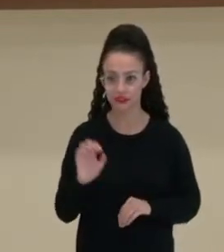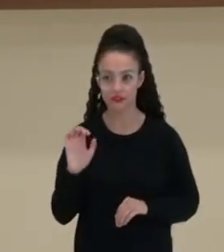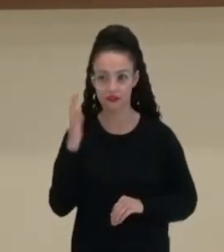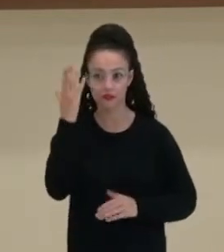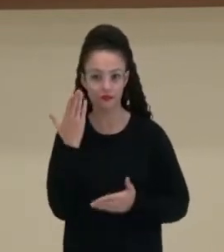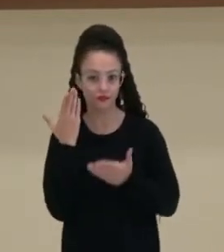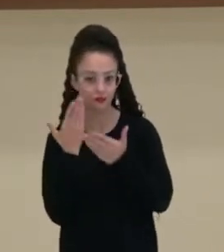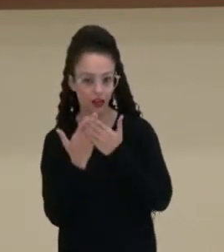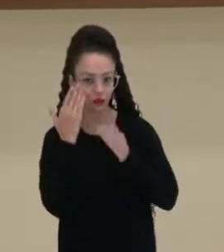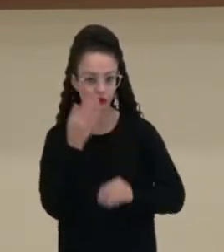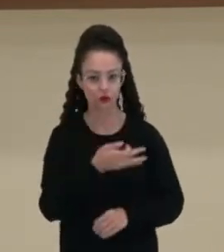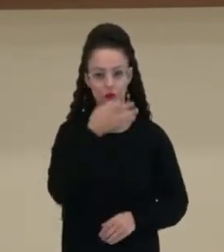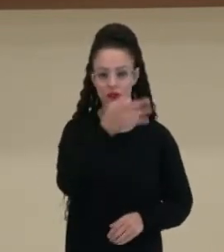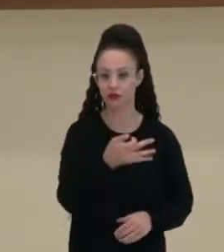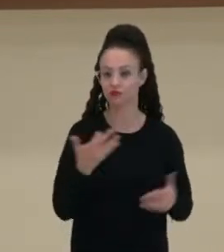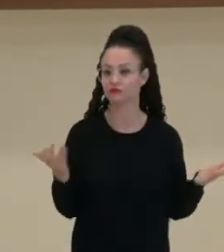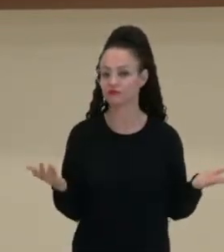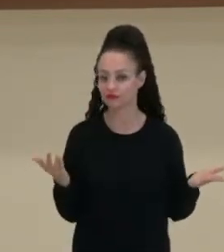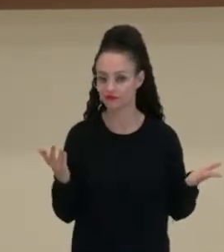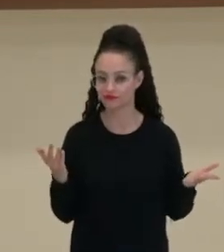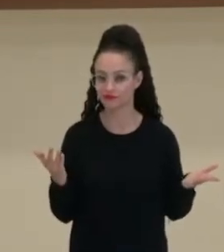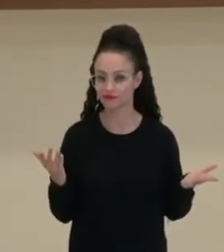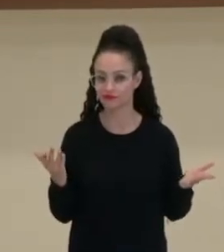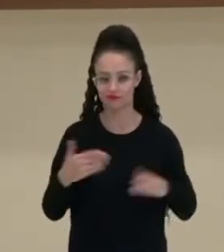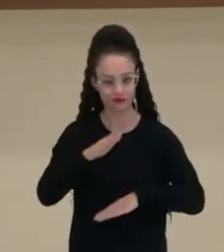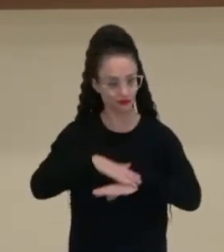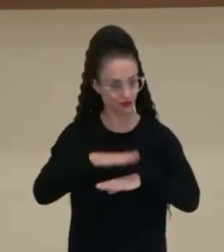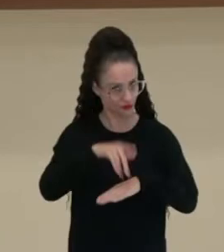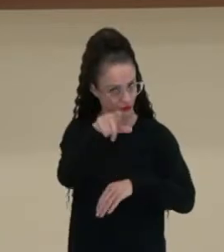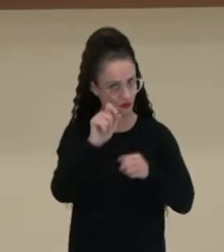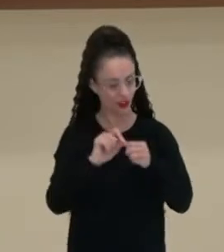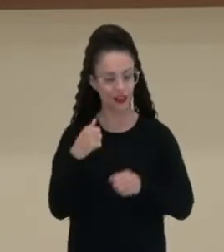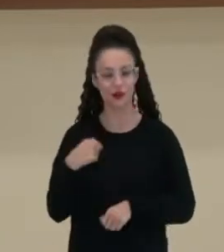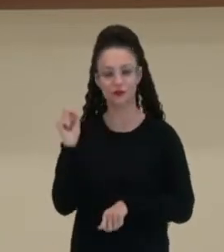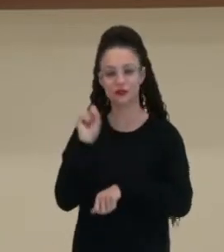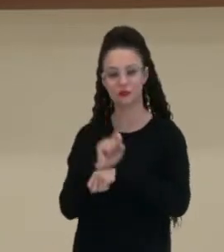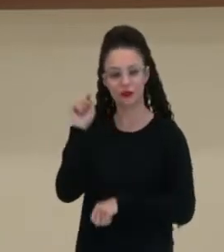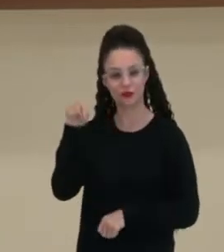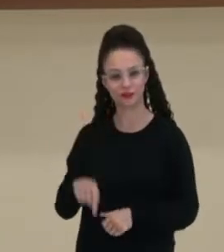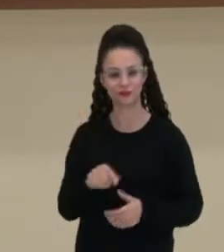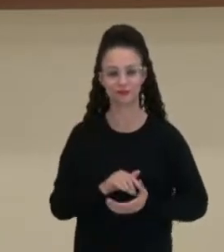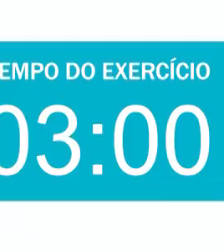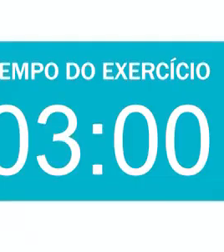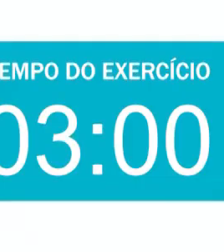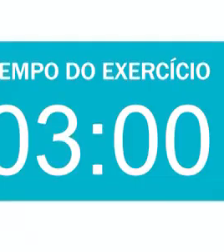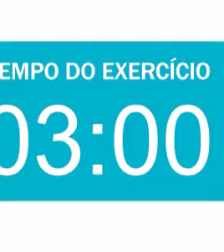Fato ou opinião? Faz aí que eu te aguardo aqui.